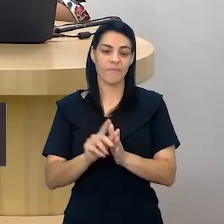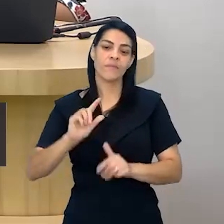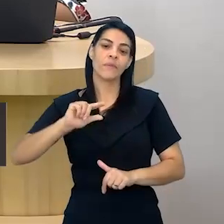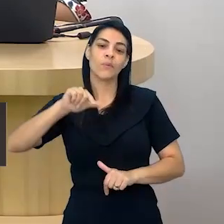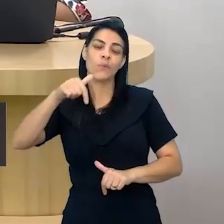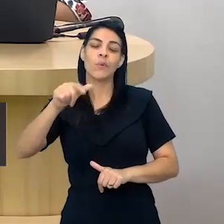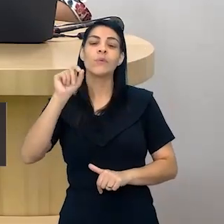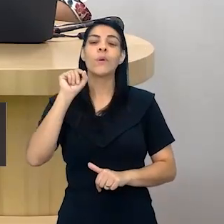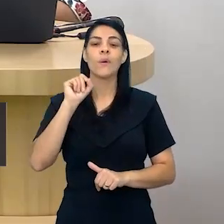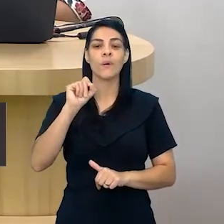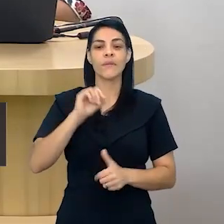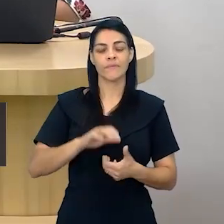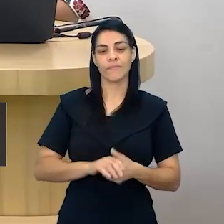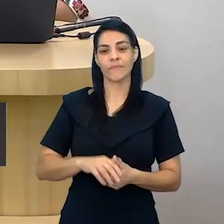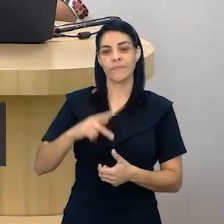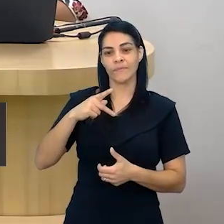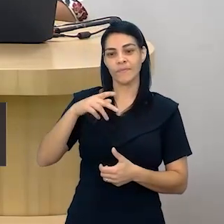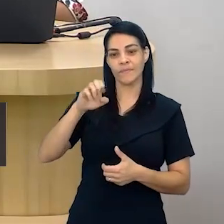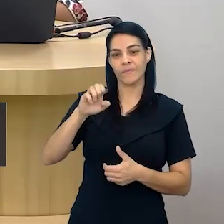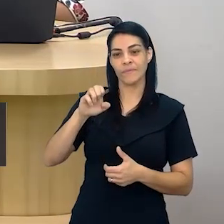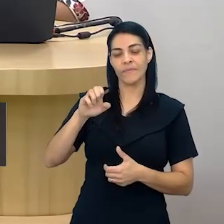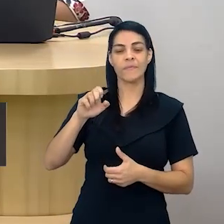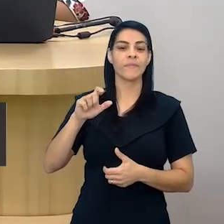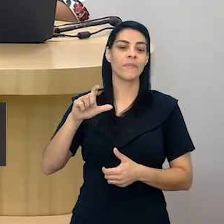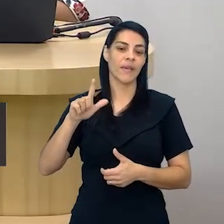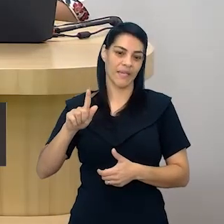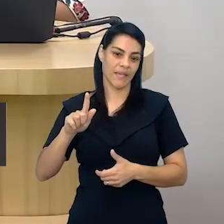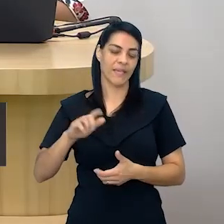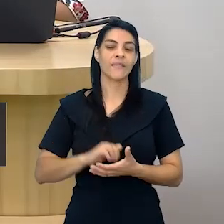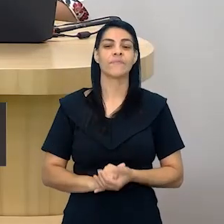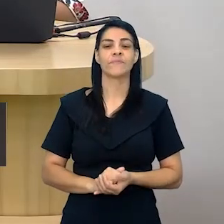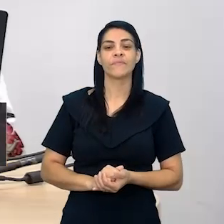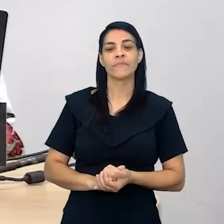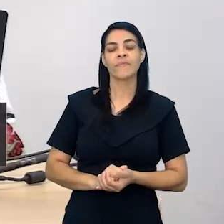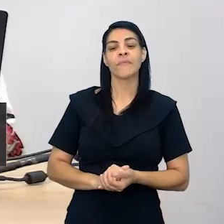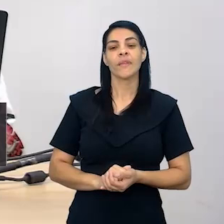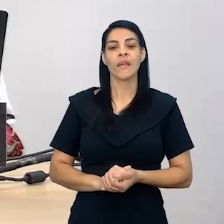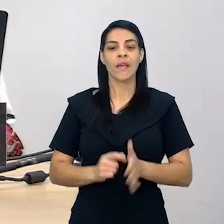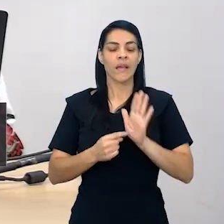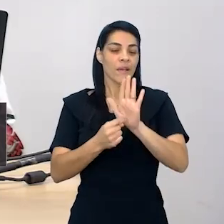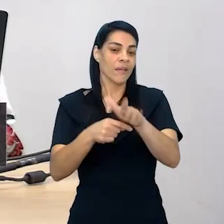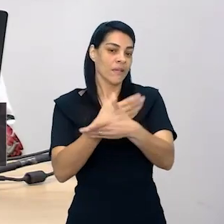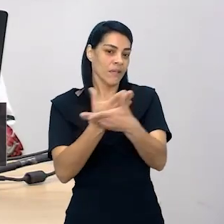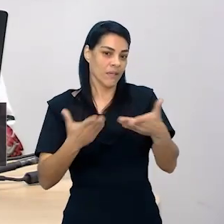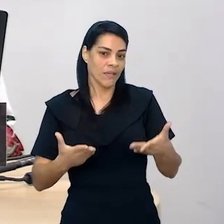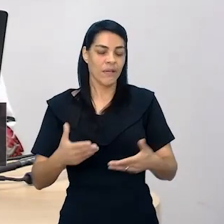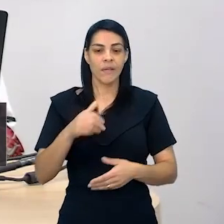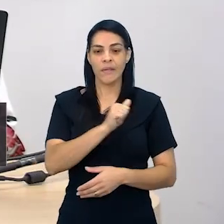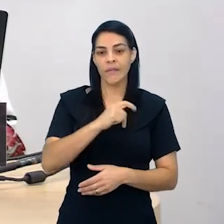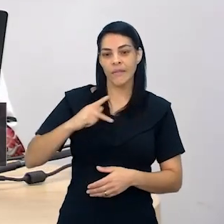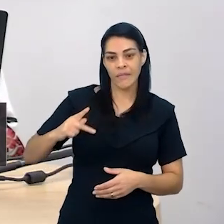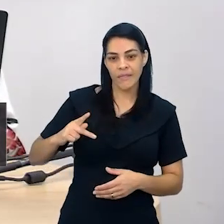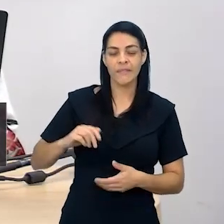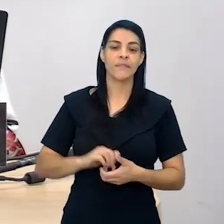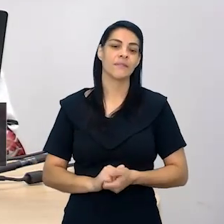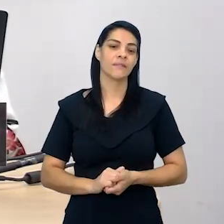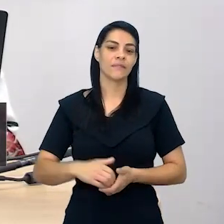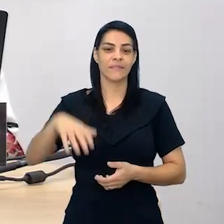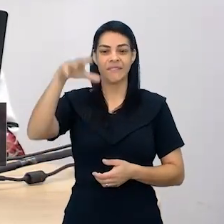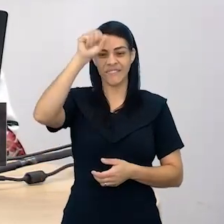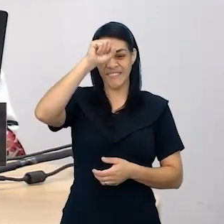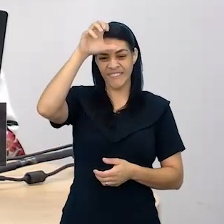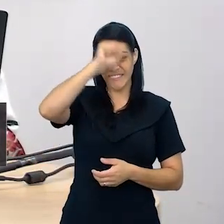o outro foi a PEC de São Carlos que ela apresentou para nós aí o aplicativo aprenda